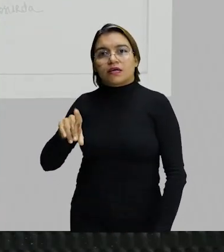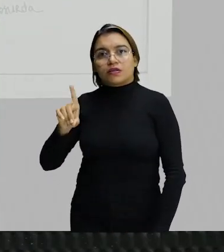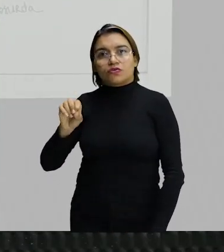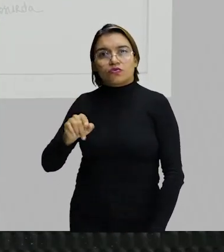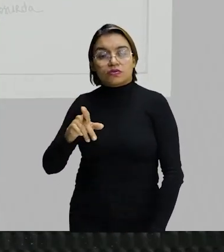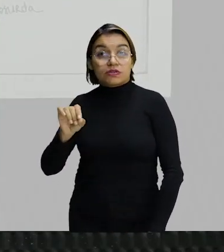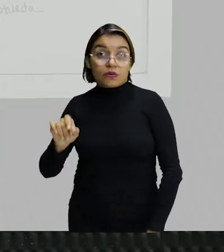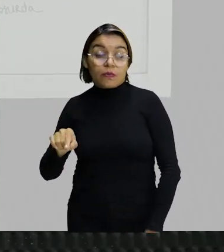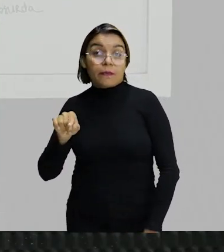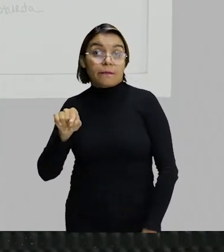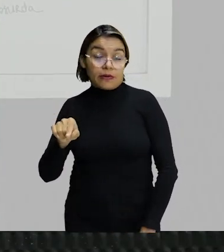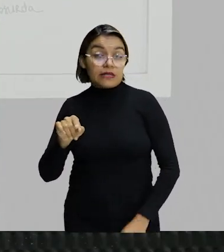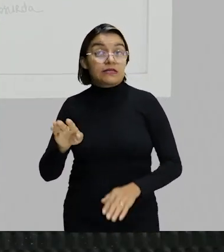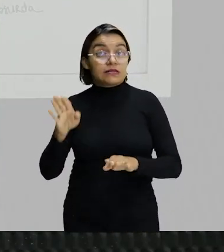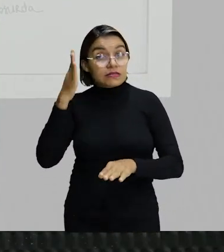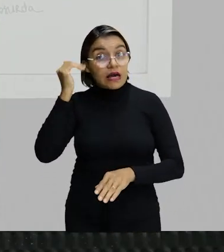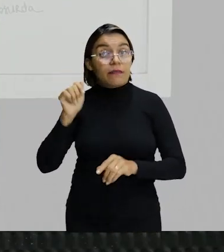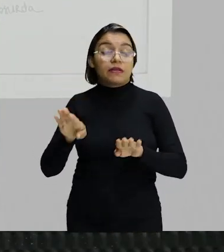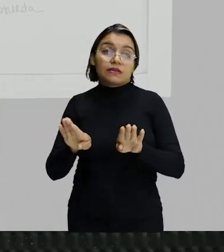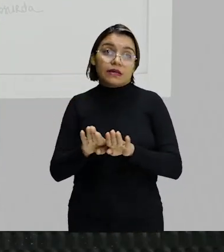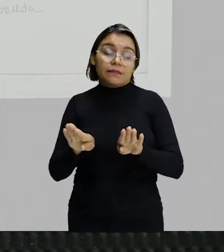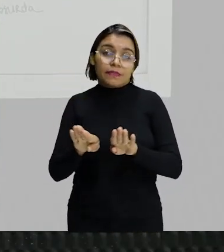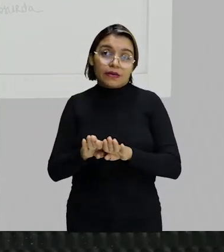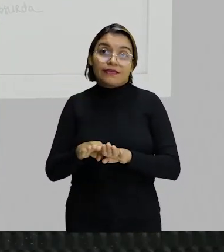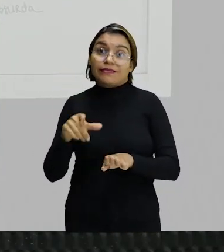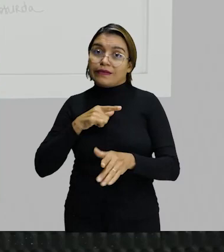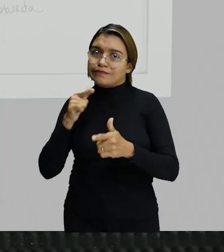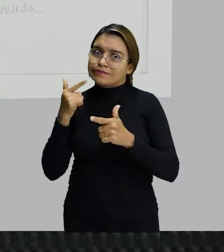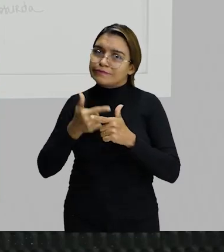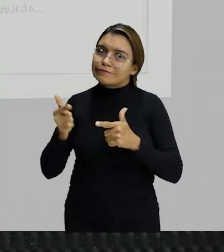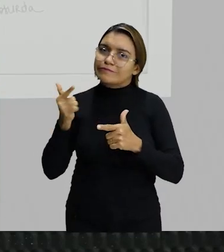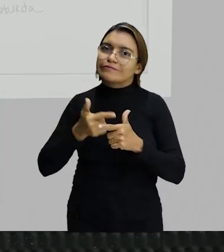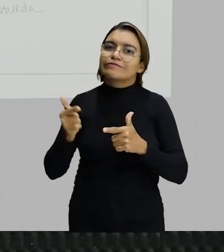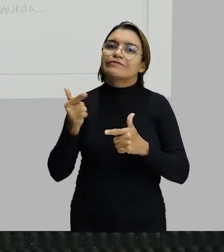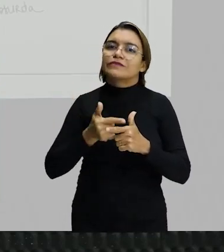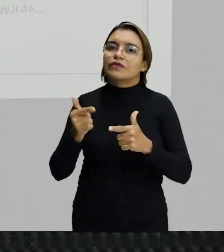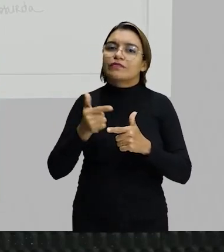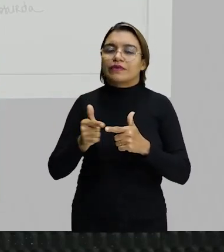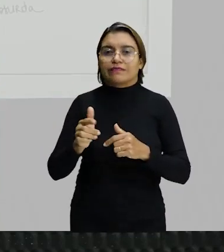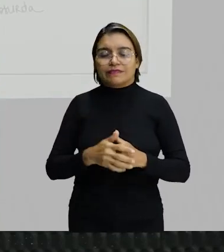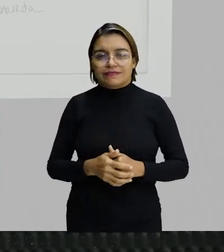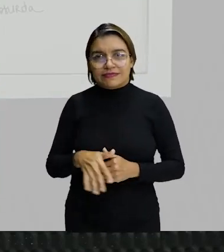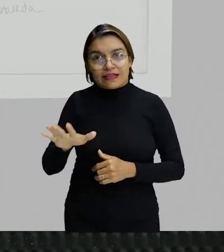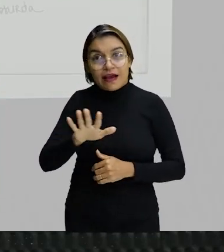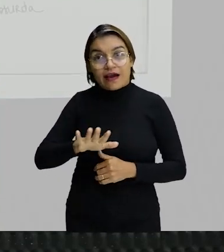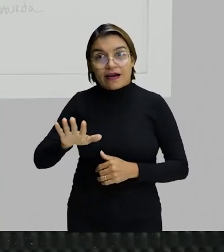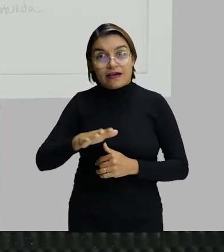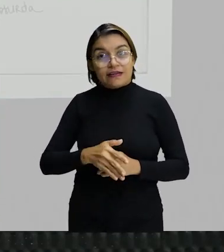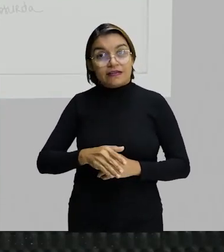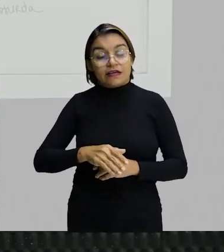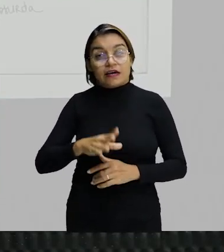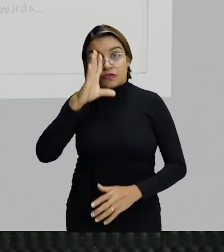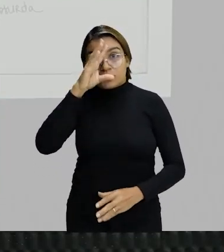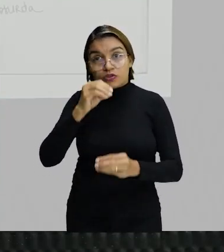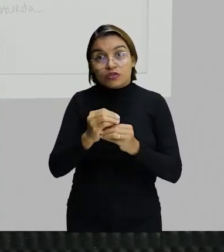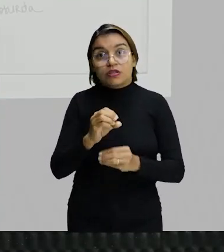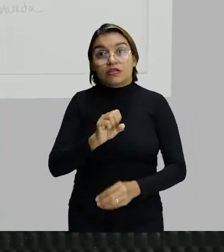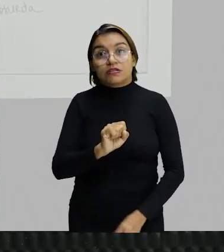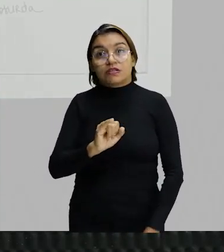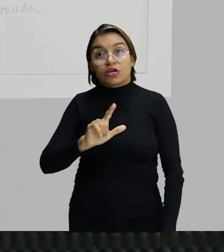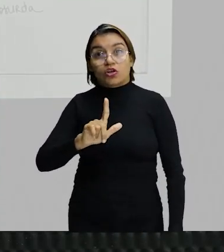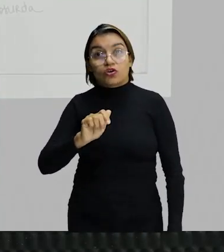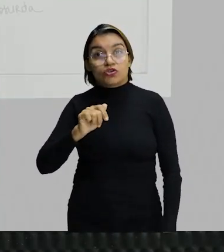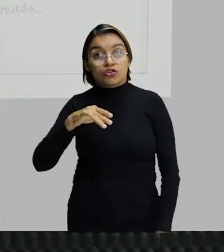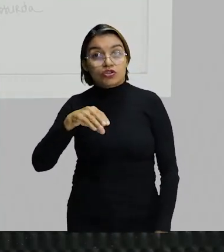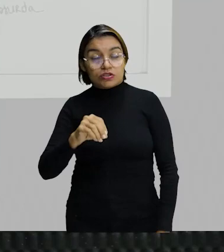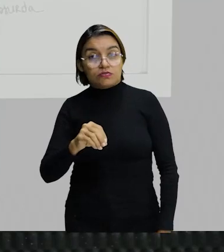saiba que você também vai comprar uma série de problemas, tá? Dentro desses silogismos. Então veja só, os silogismos eles